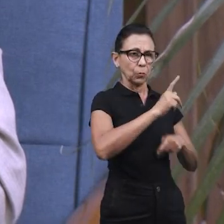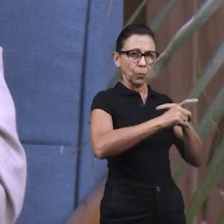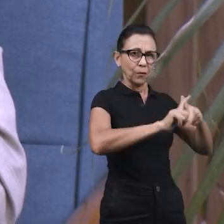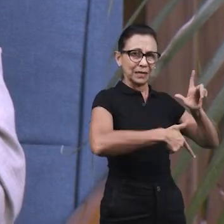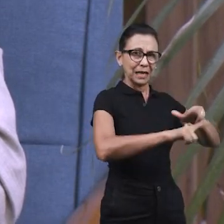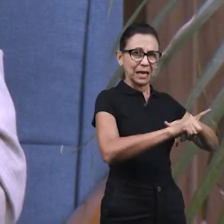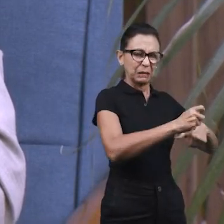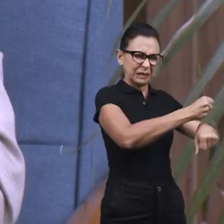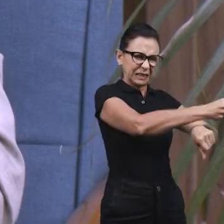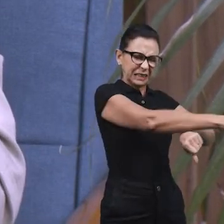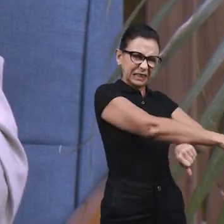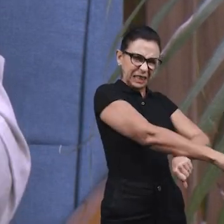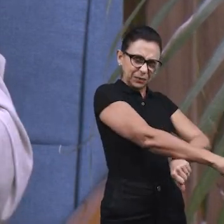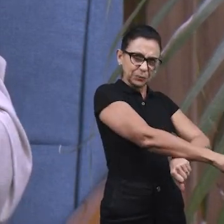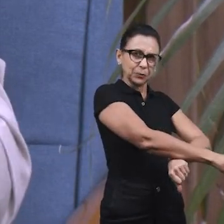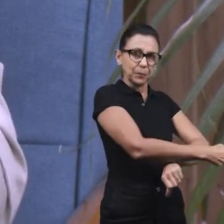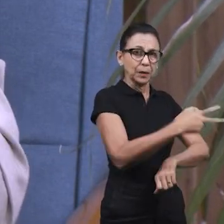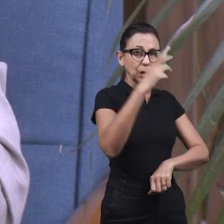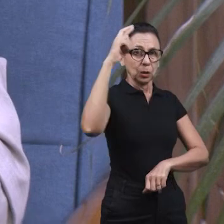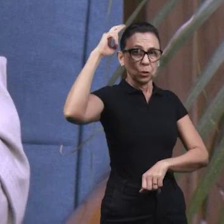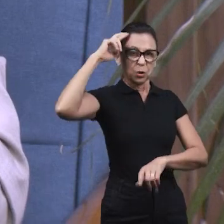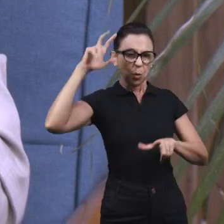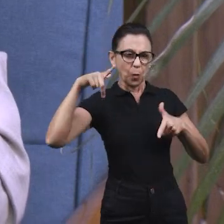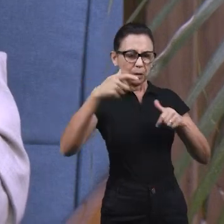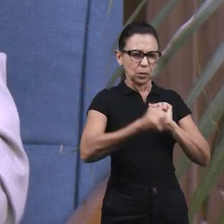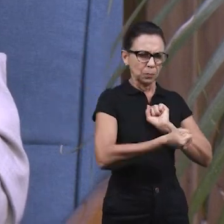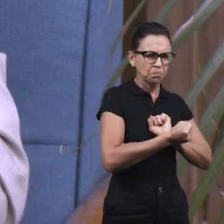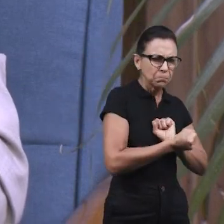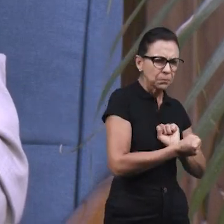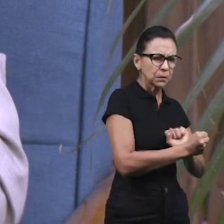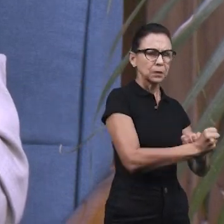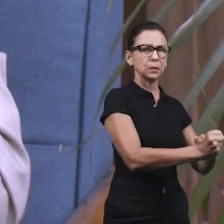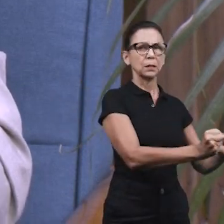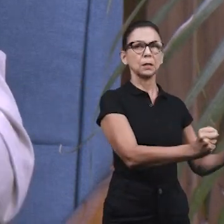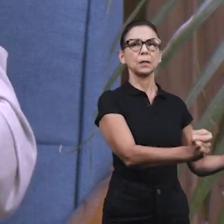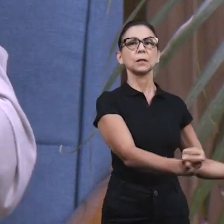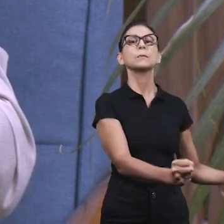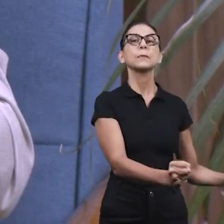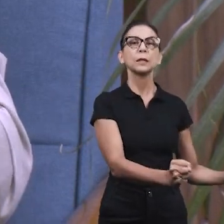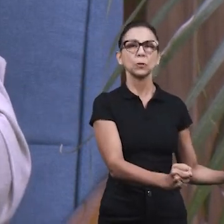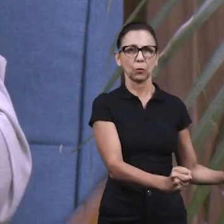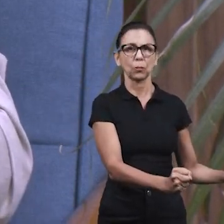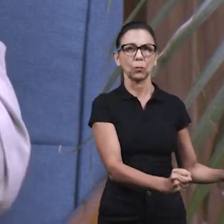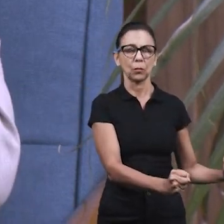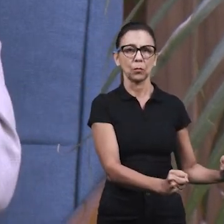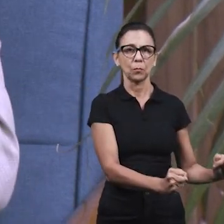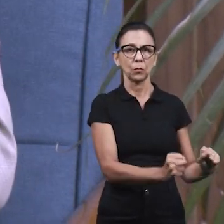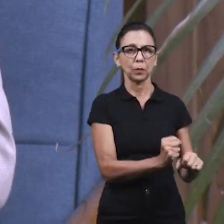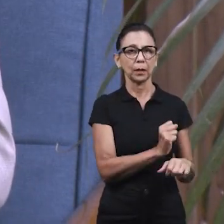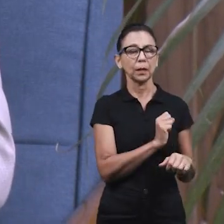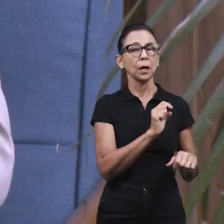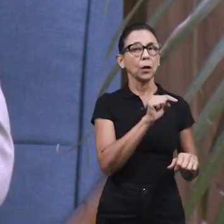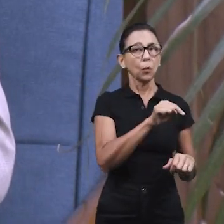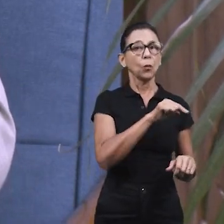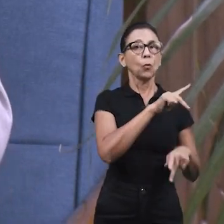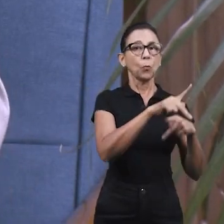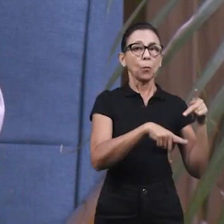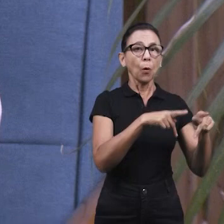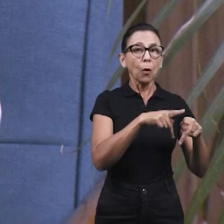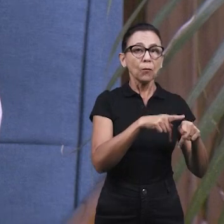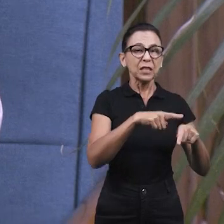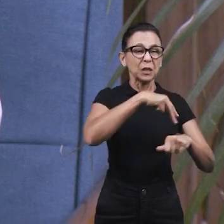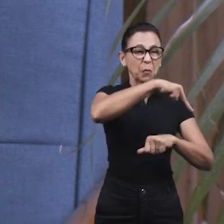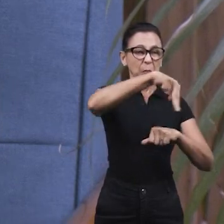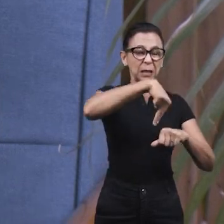Egito após uma ação poderosa do Senhor para libertá-los e fazer deles uma grande e poderosa nação.